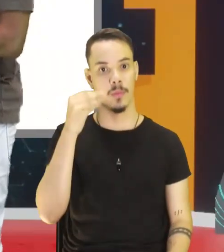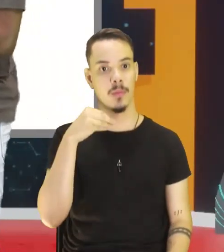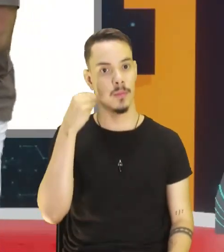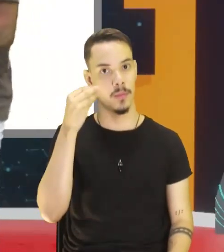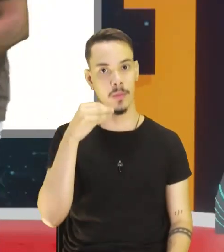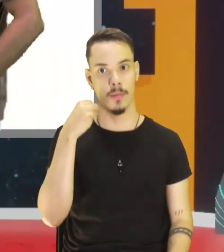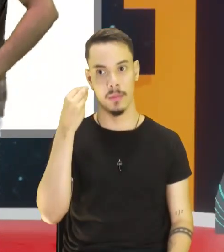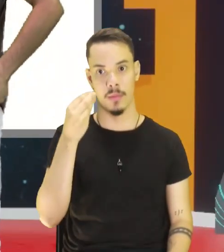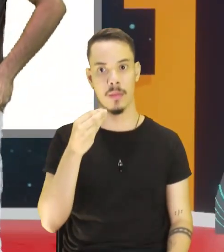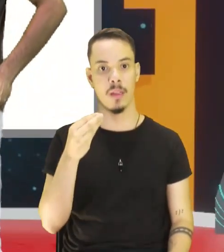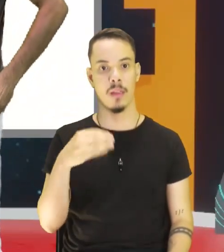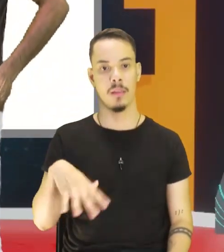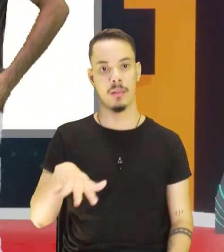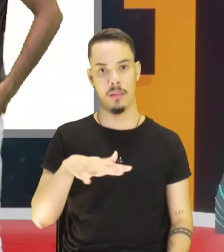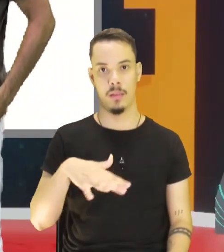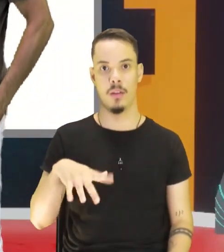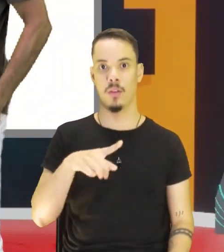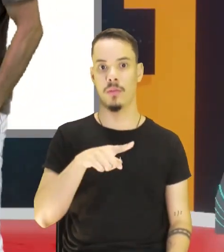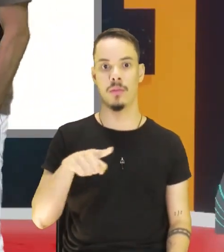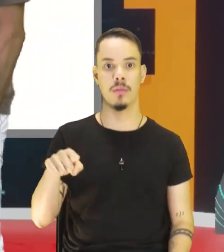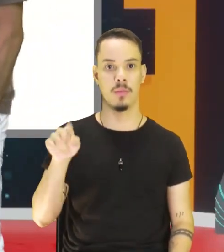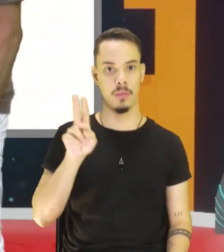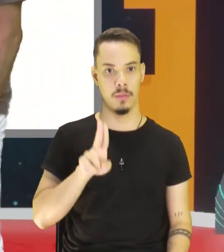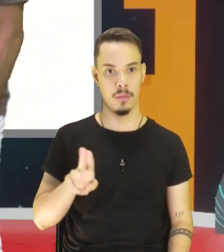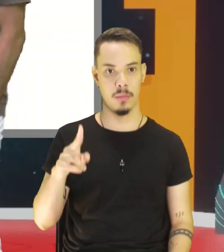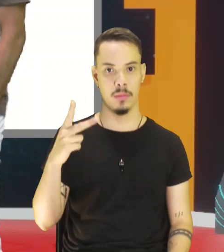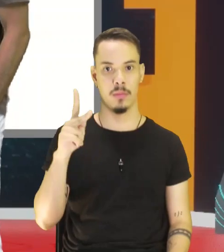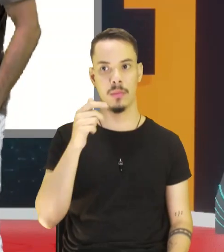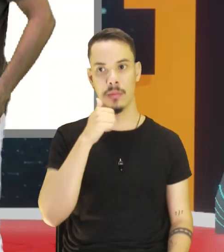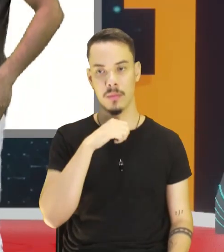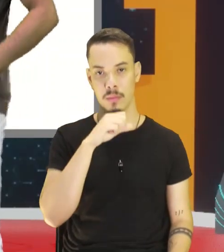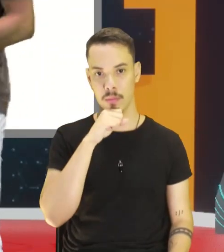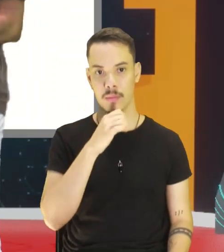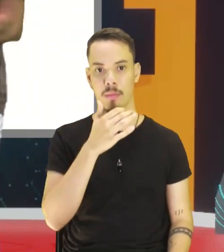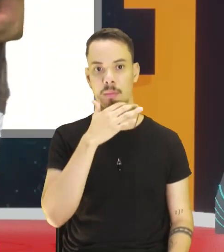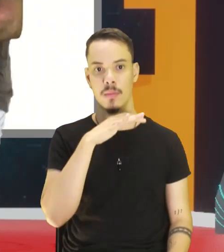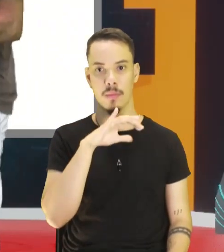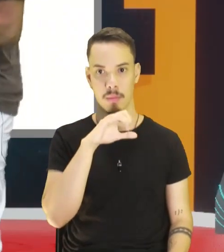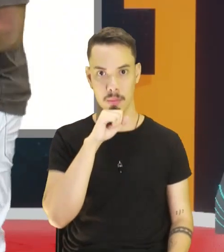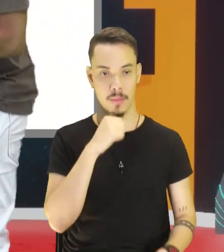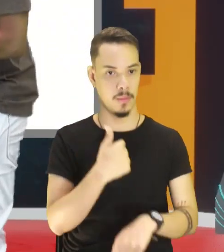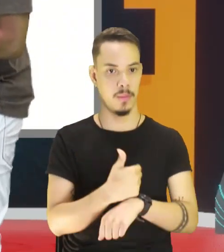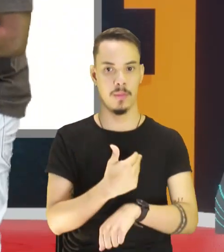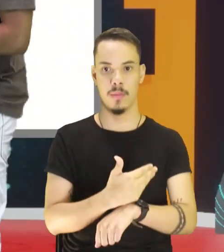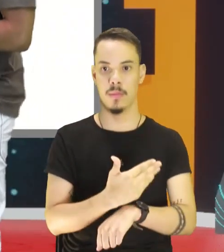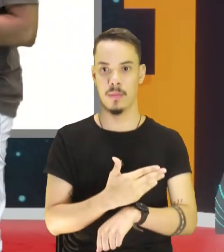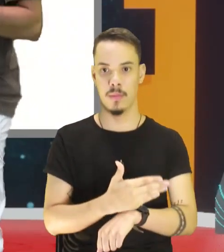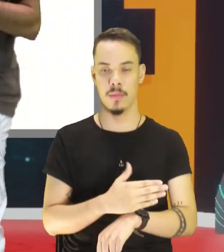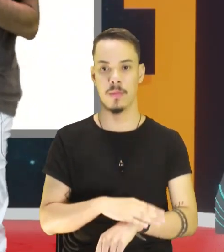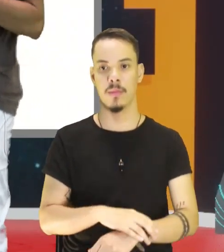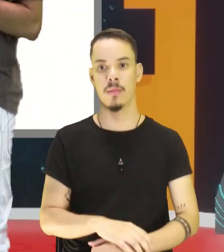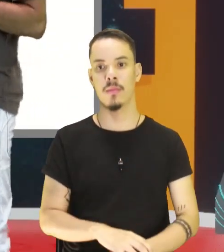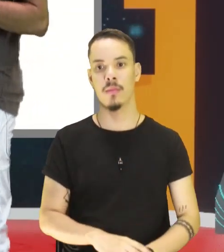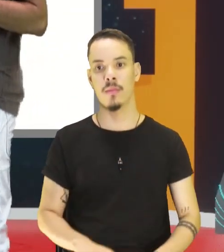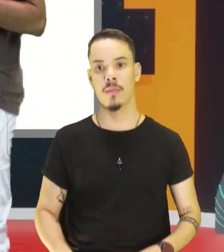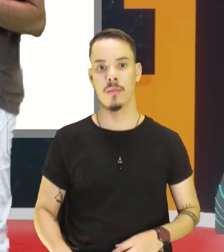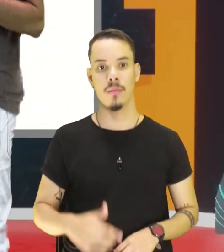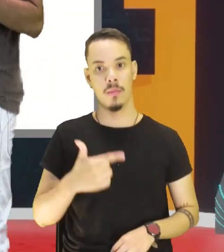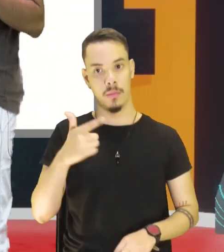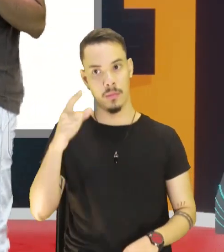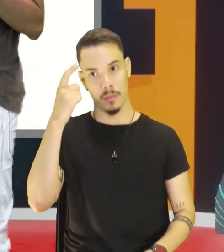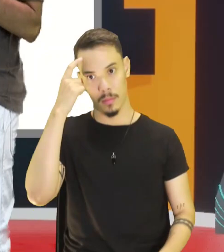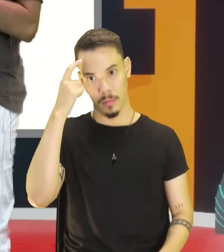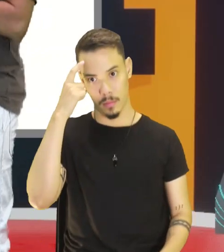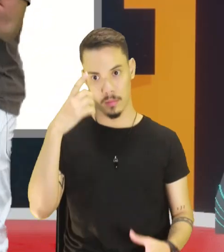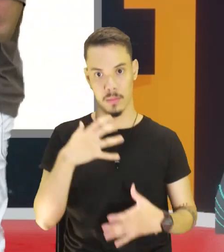parte financeira, você trabalha com isso, seu pai aí no sítio, o tempo todo precisa. Uma outra maneira de pensar aqui